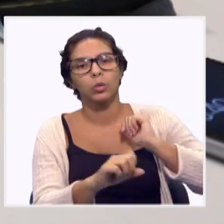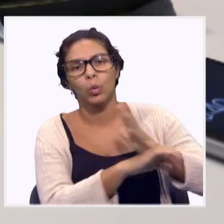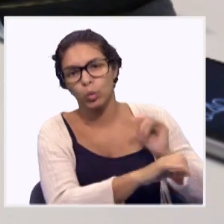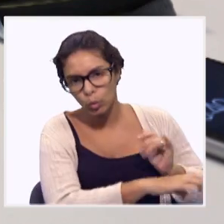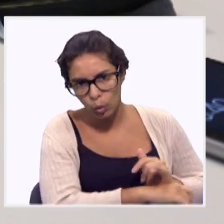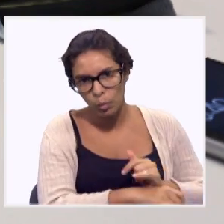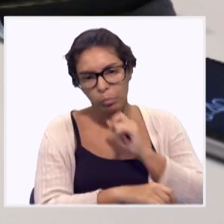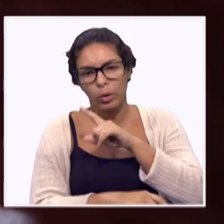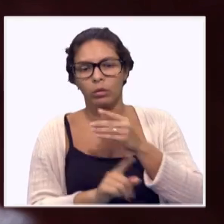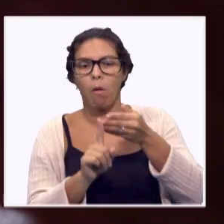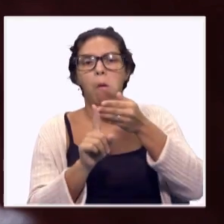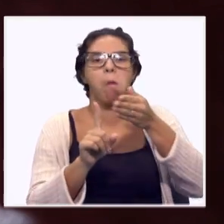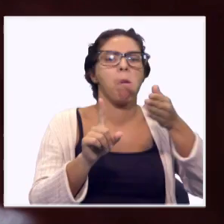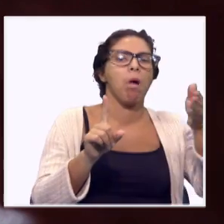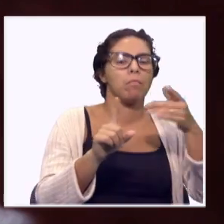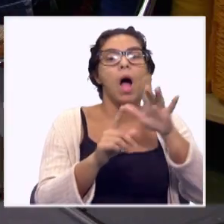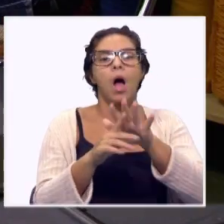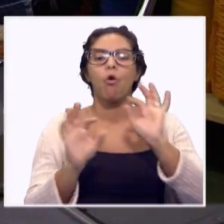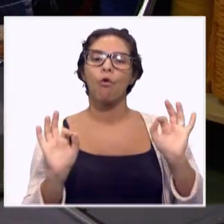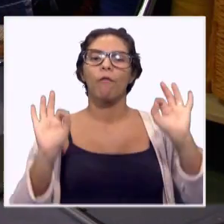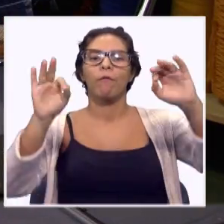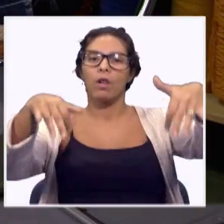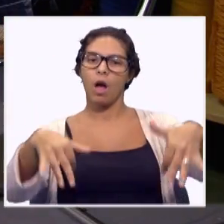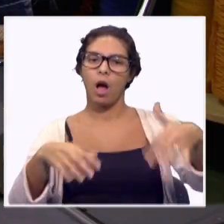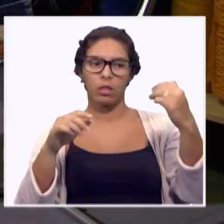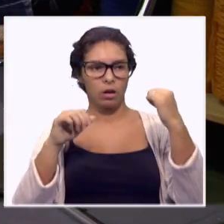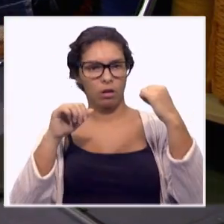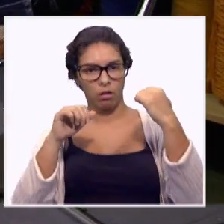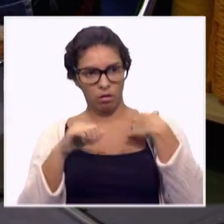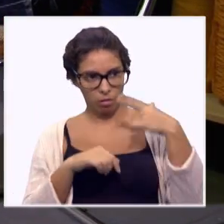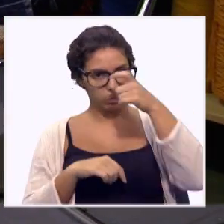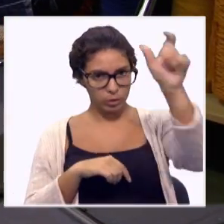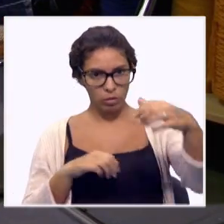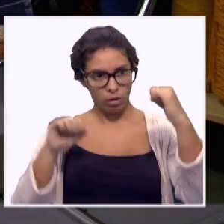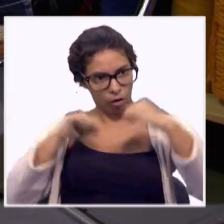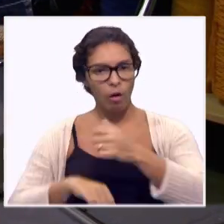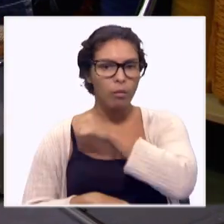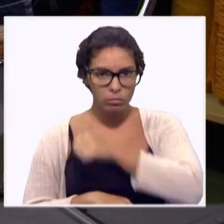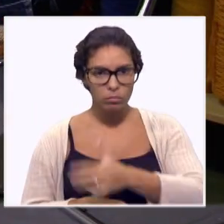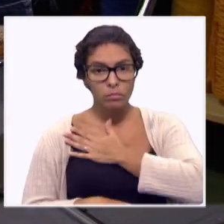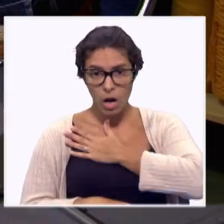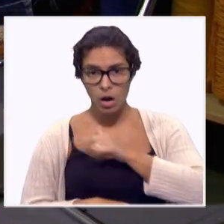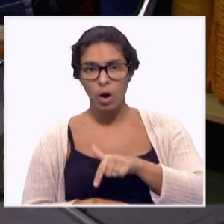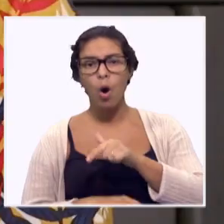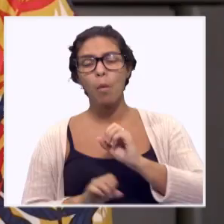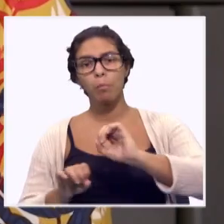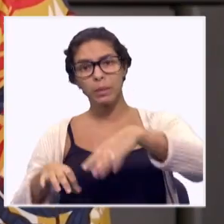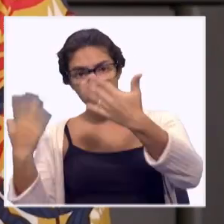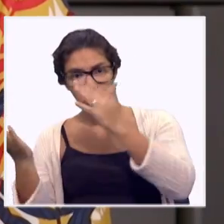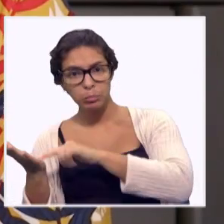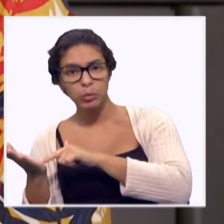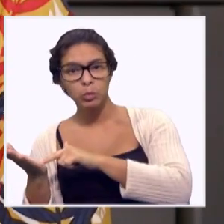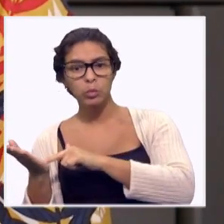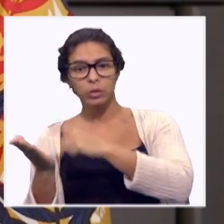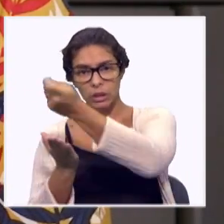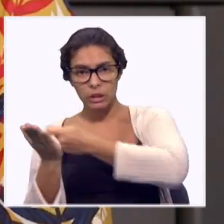noutra direção, mas há sempre um plano base. Mas o produto final costuma concordar com aquilo que é a ideia inicial? Nem